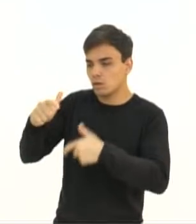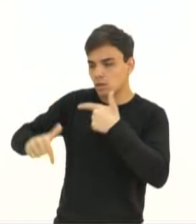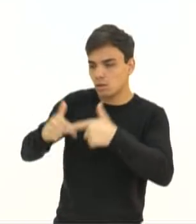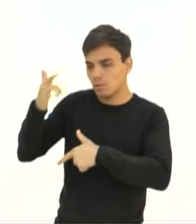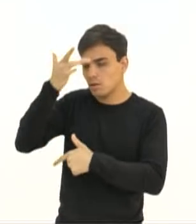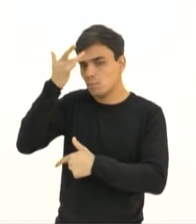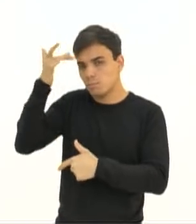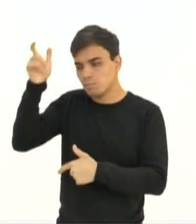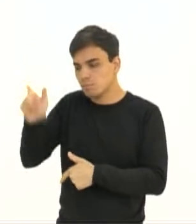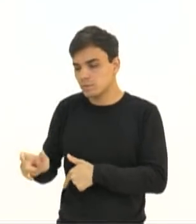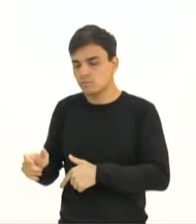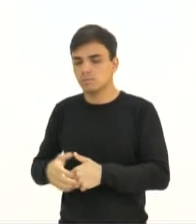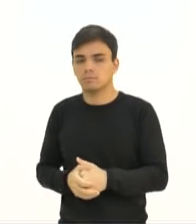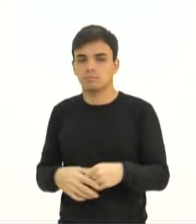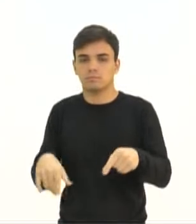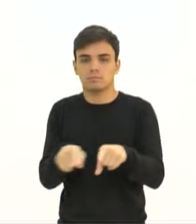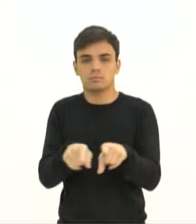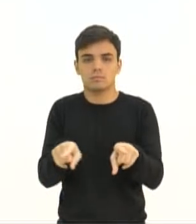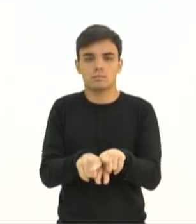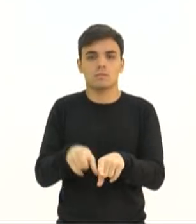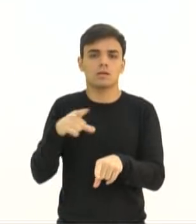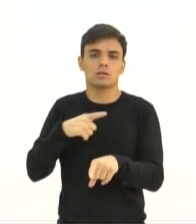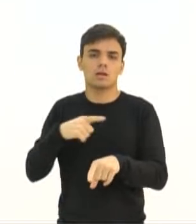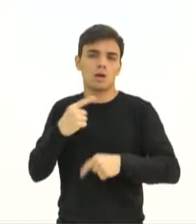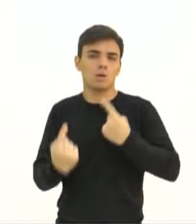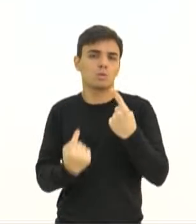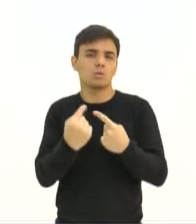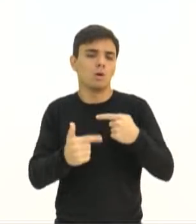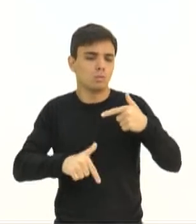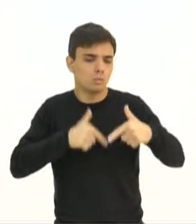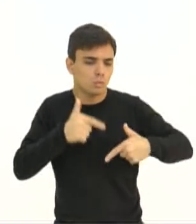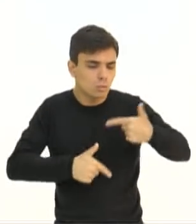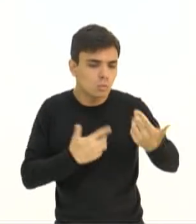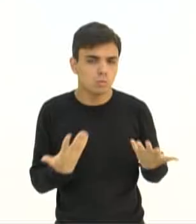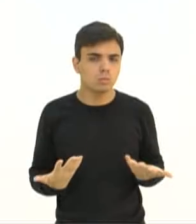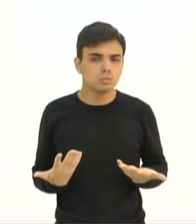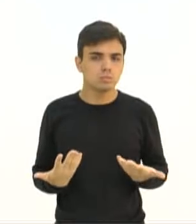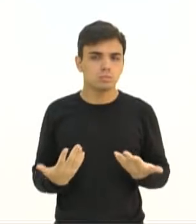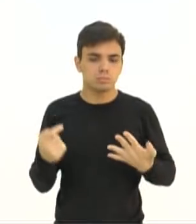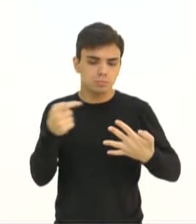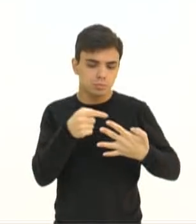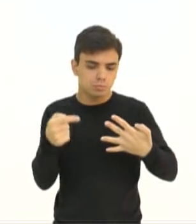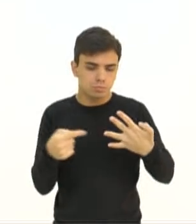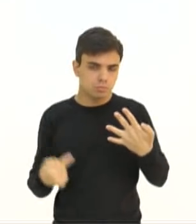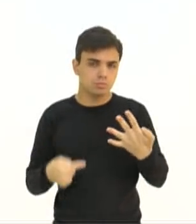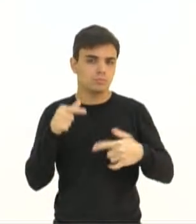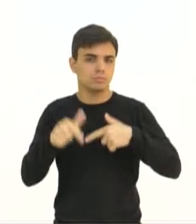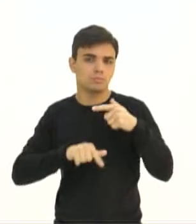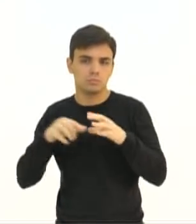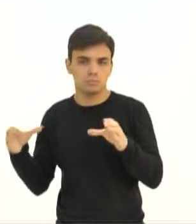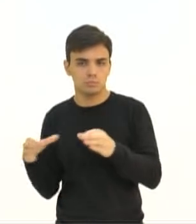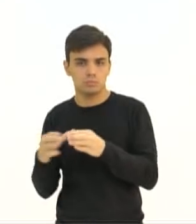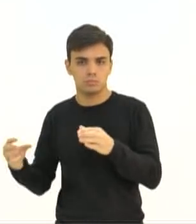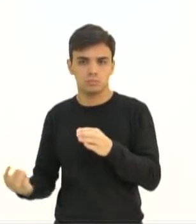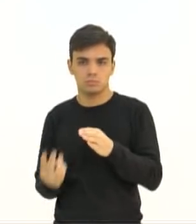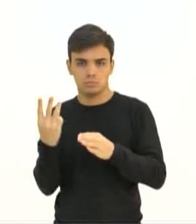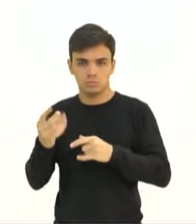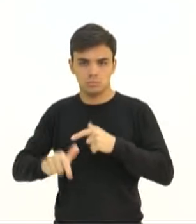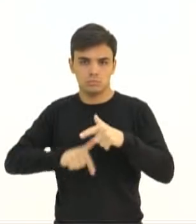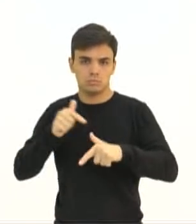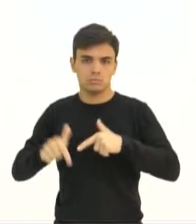aí ali abrange que atividades? Em que atividades do terceiro setor ali as pessoas